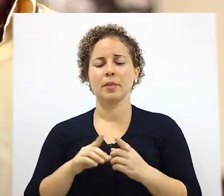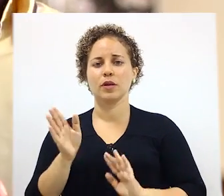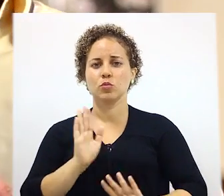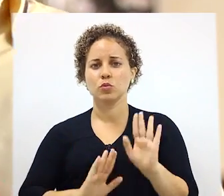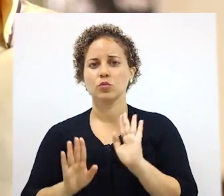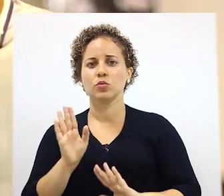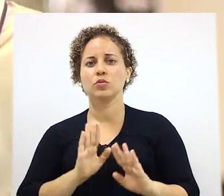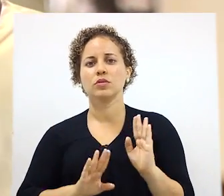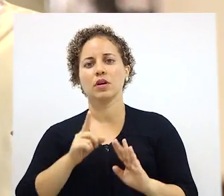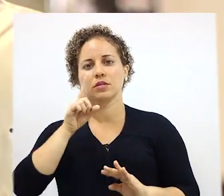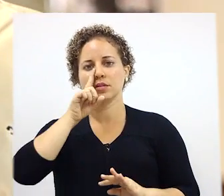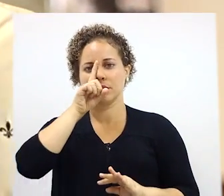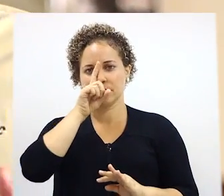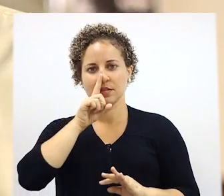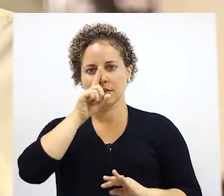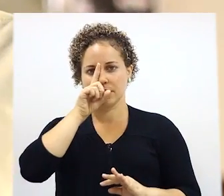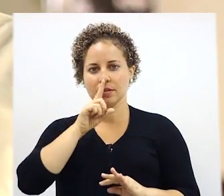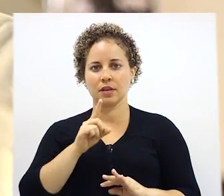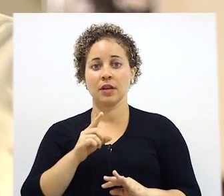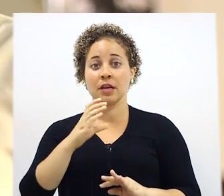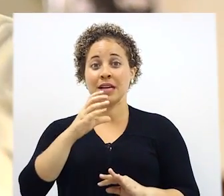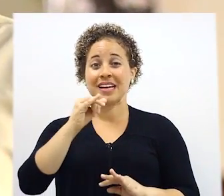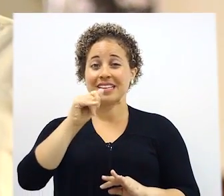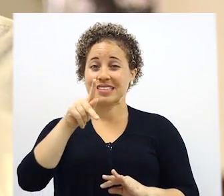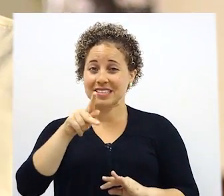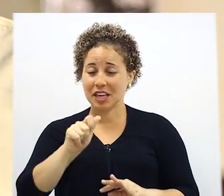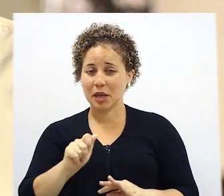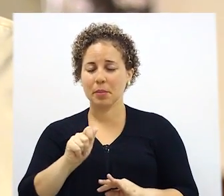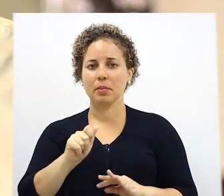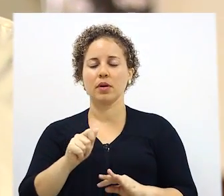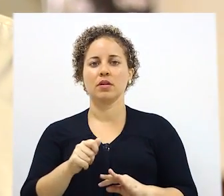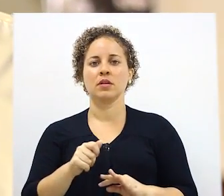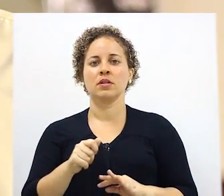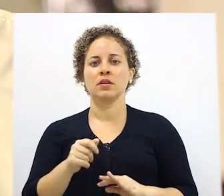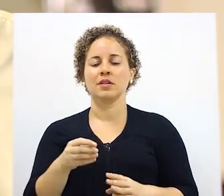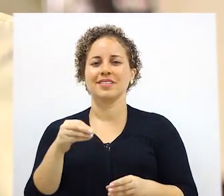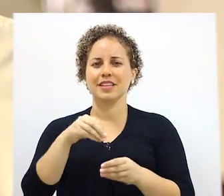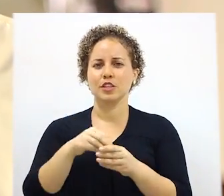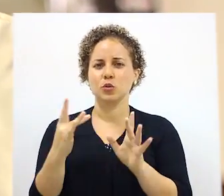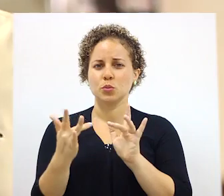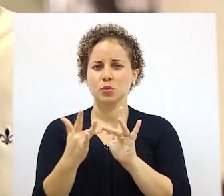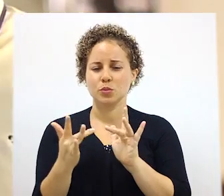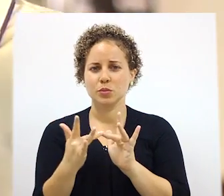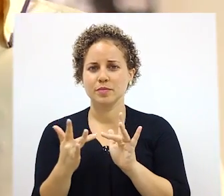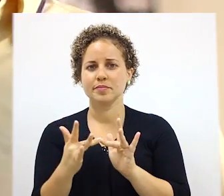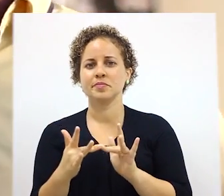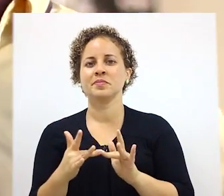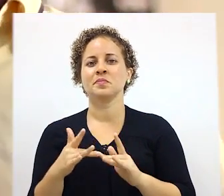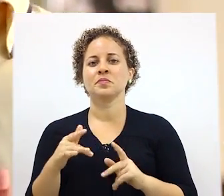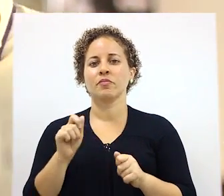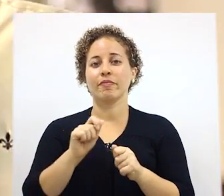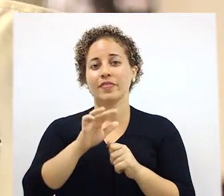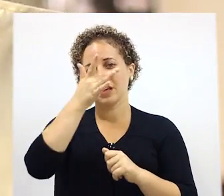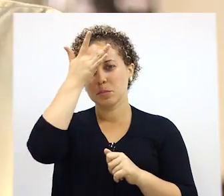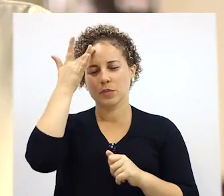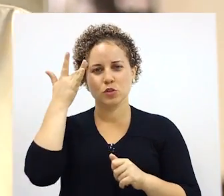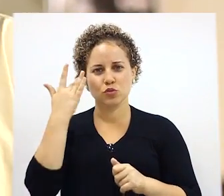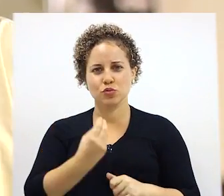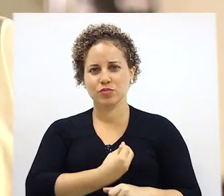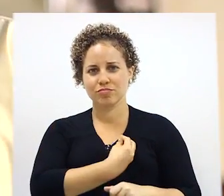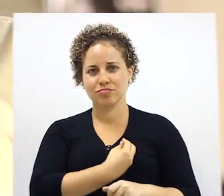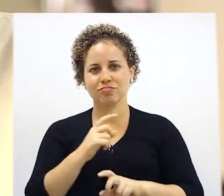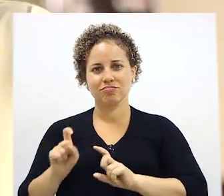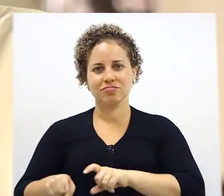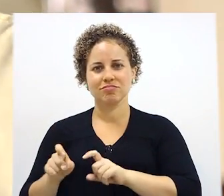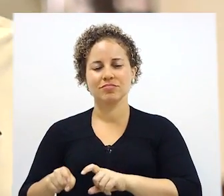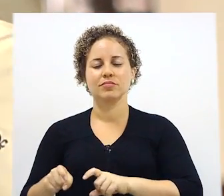Acidentes. Então a CIPA ela está ali também atrelada a essa estrutura e ela faz com que esse trabalhador se sinta